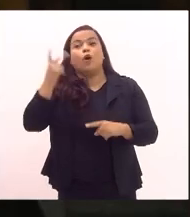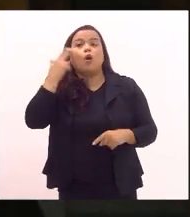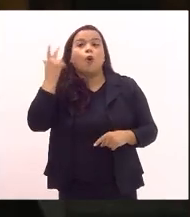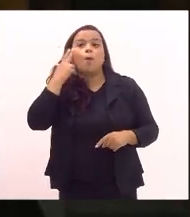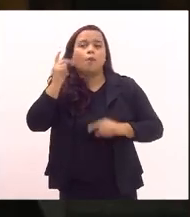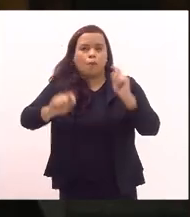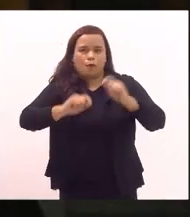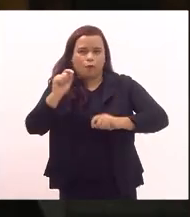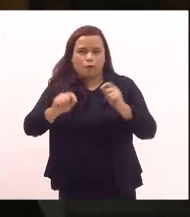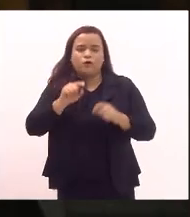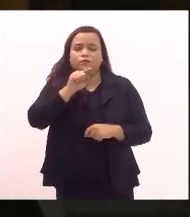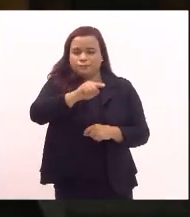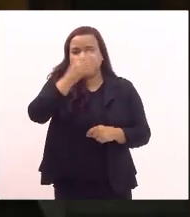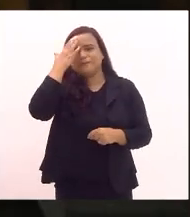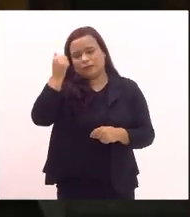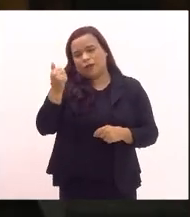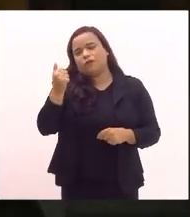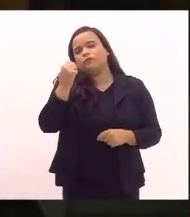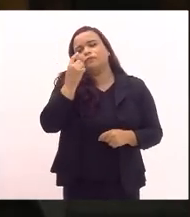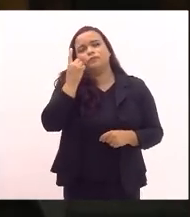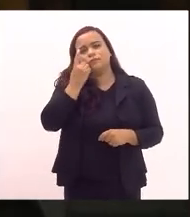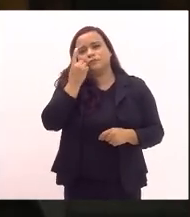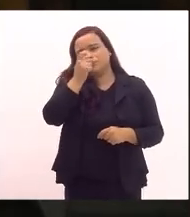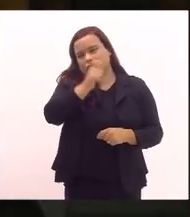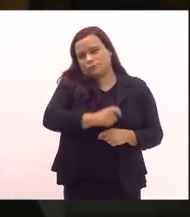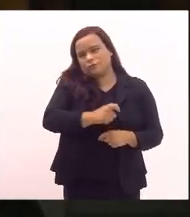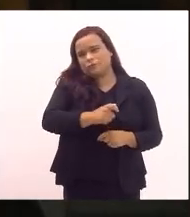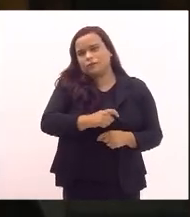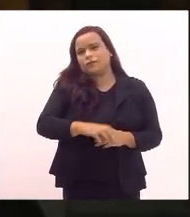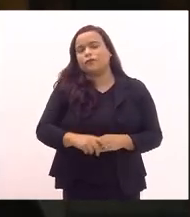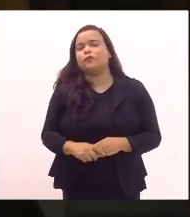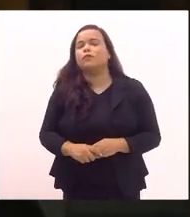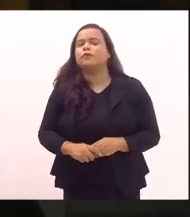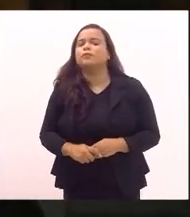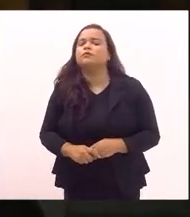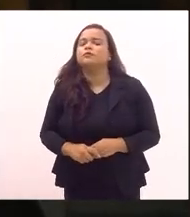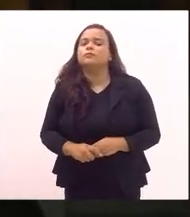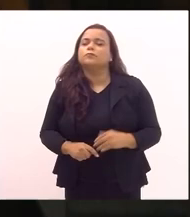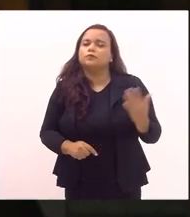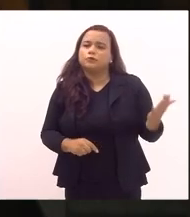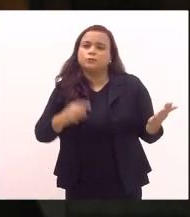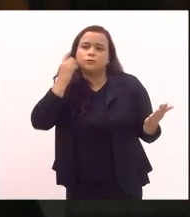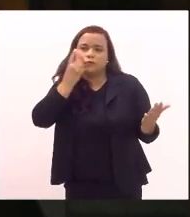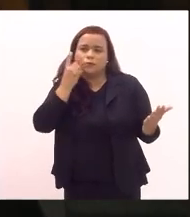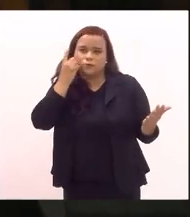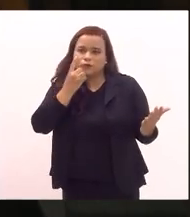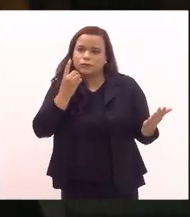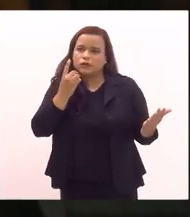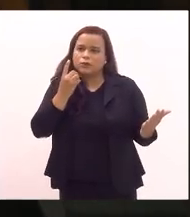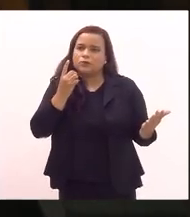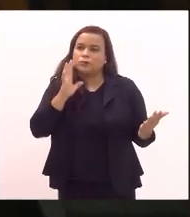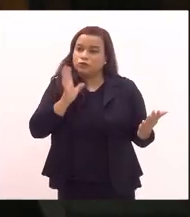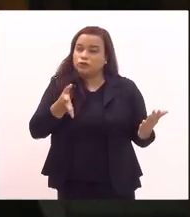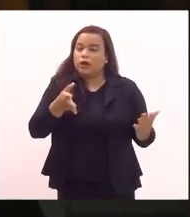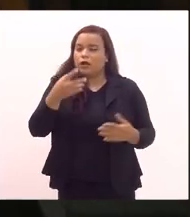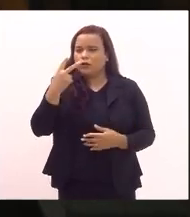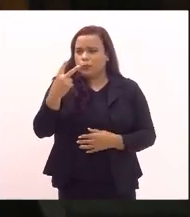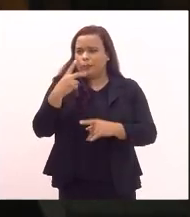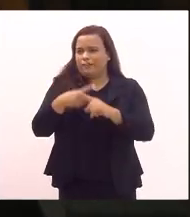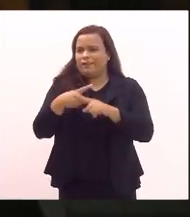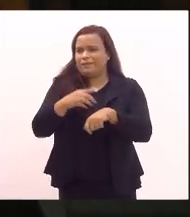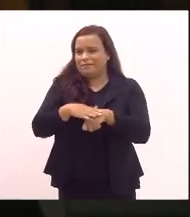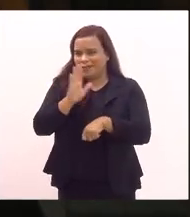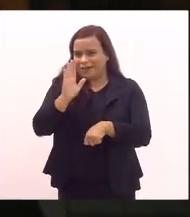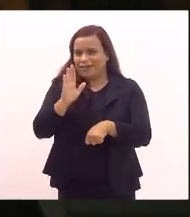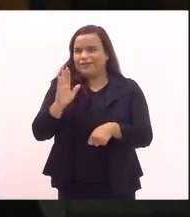isso a senhora de verificar chora é uma deputada de mais de dois mandatos